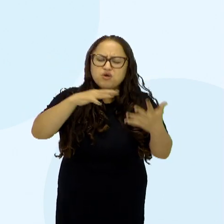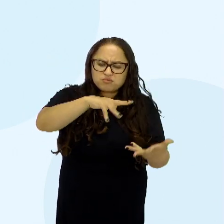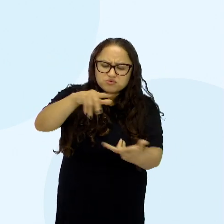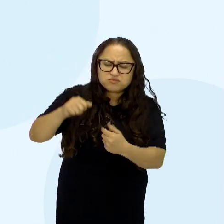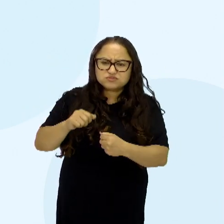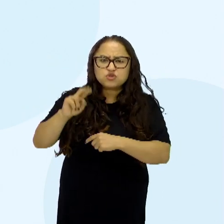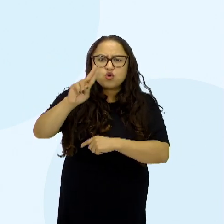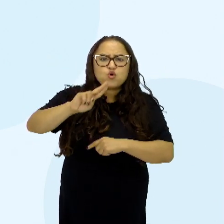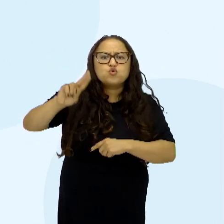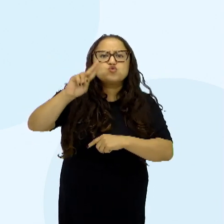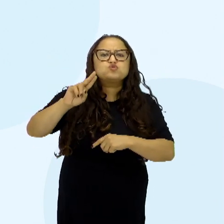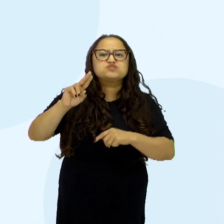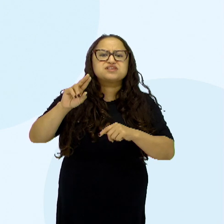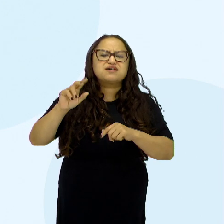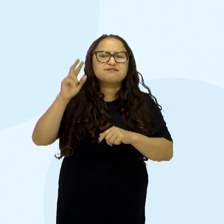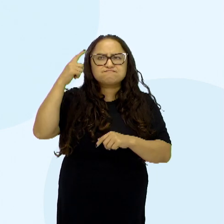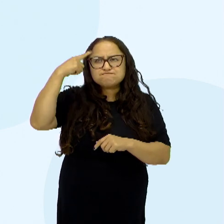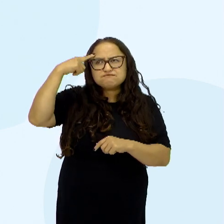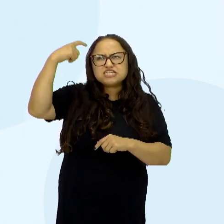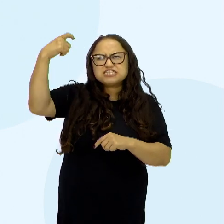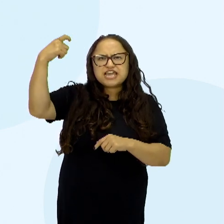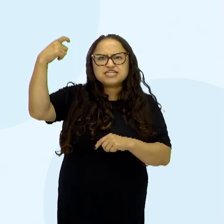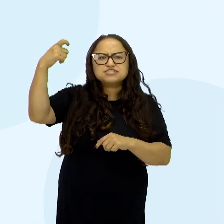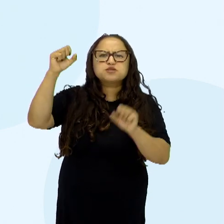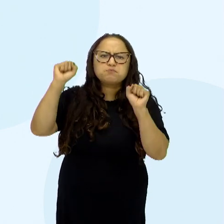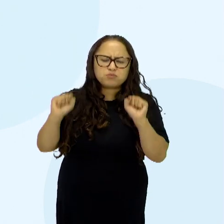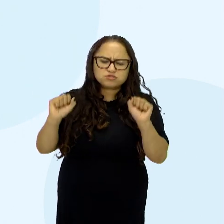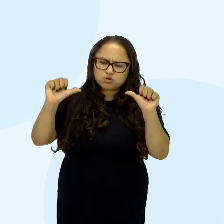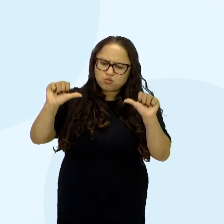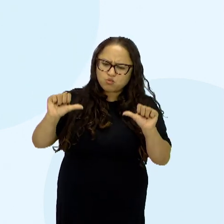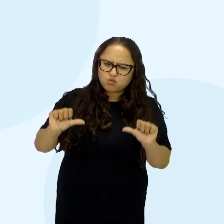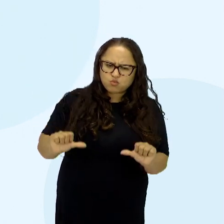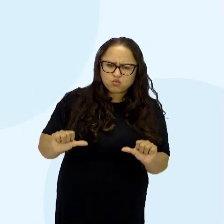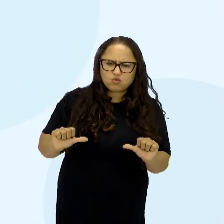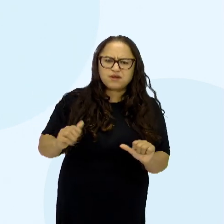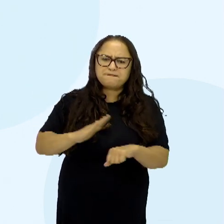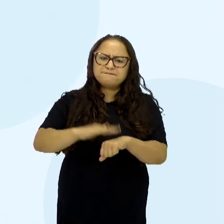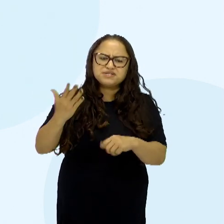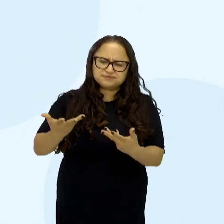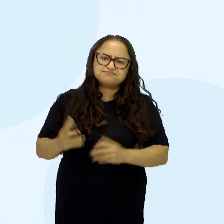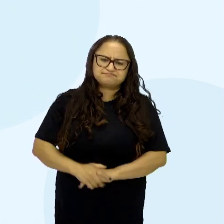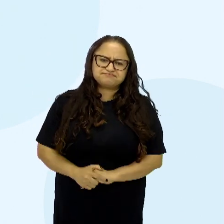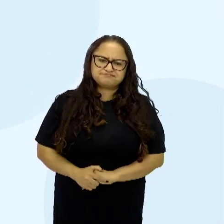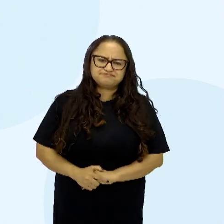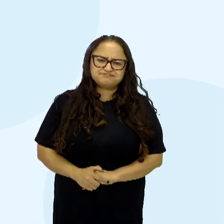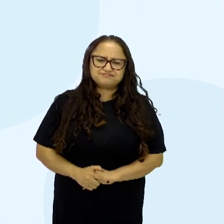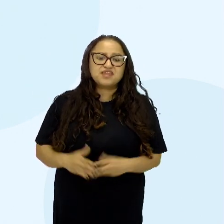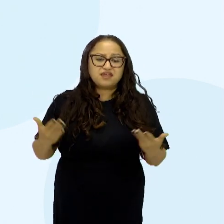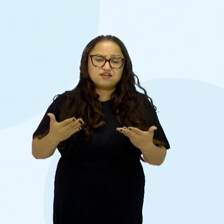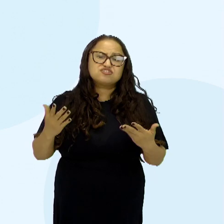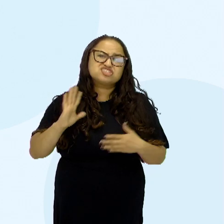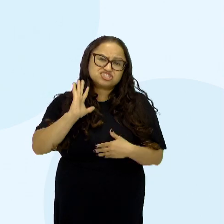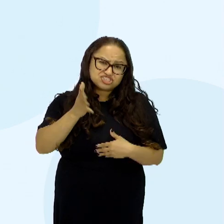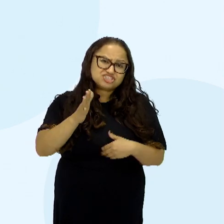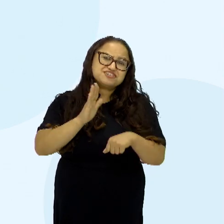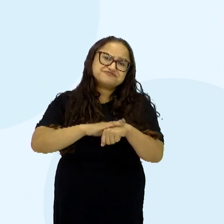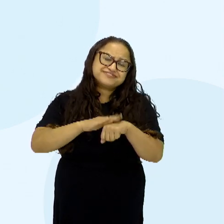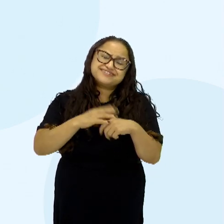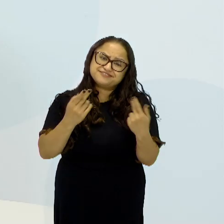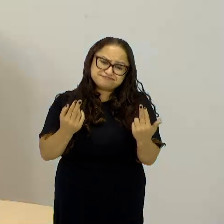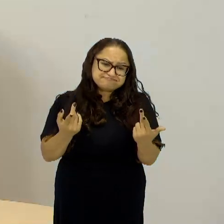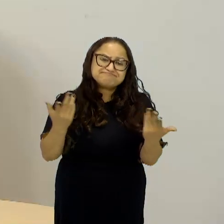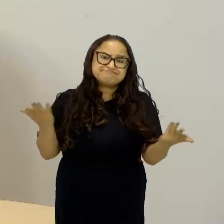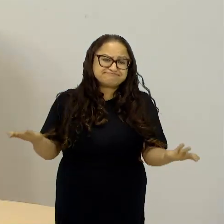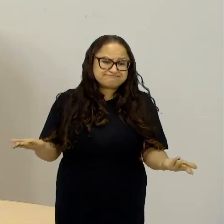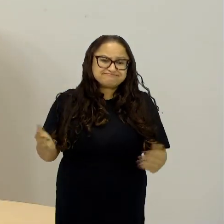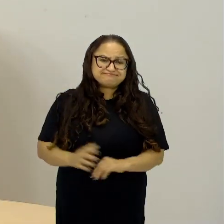progressão descendente de ideias. Então, eu vou crescendo, eu vou decrescendo. Mas, enfim. Eu vou pular, porque vocês já fizeram as duas coisas, gente. Então,